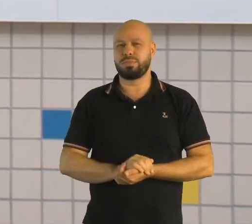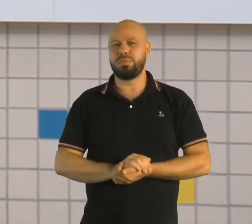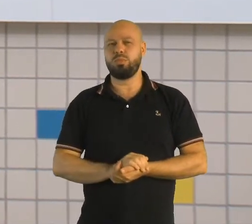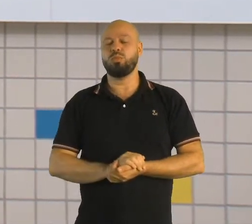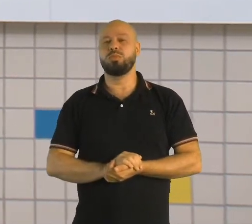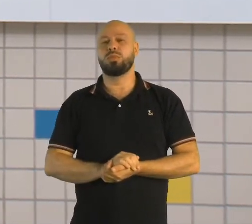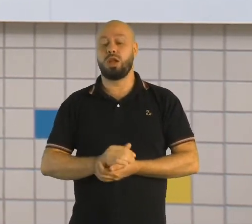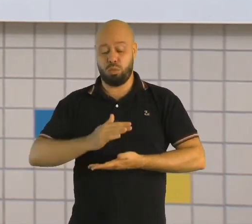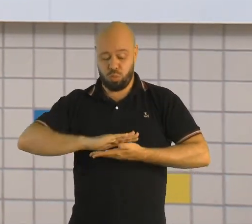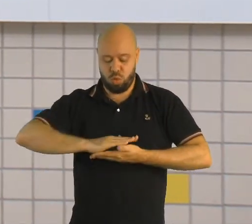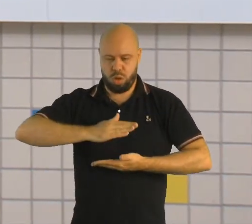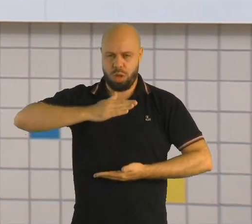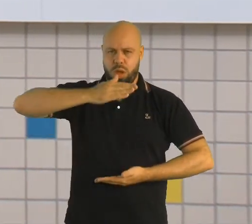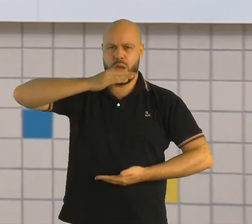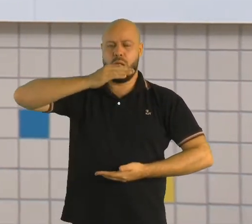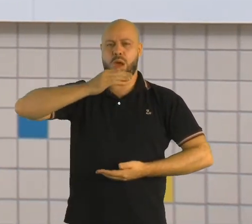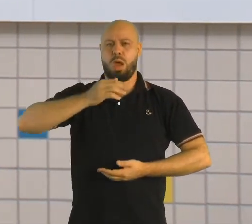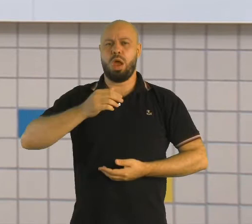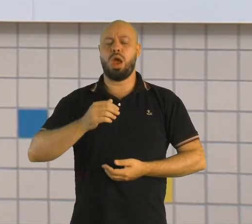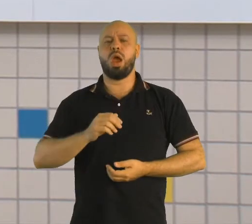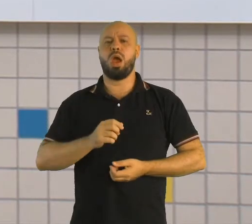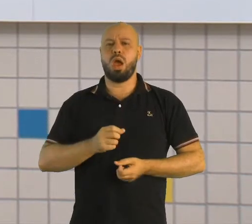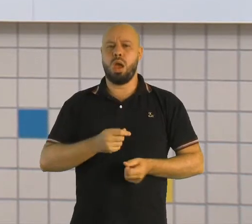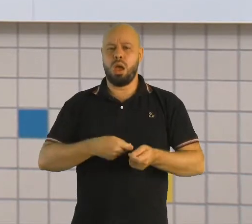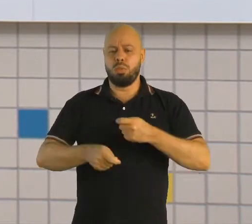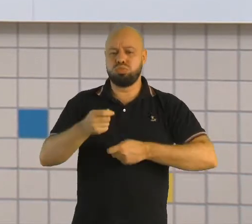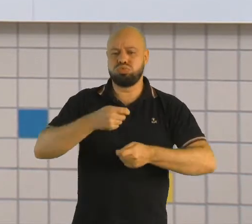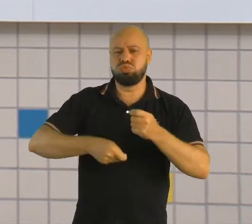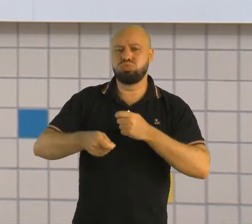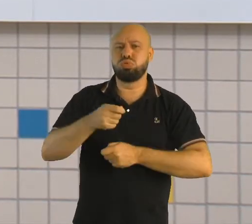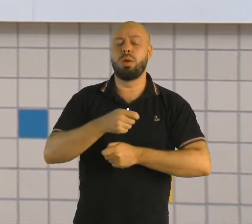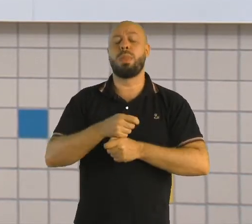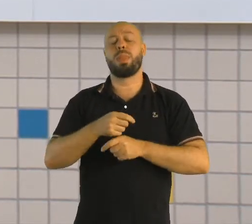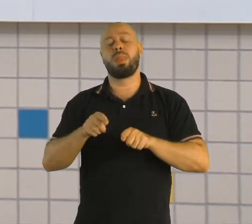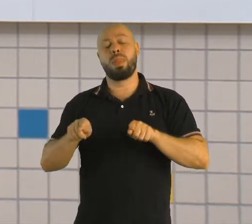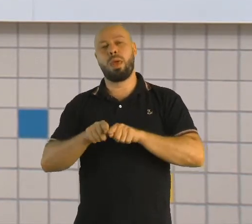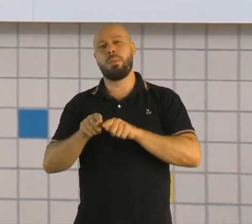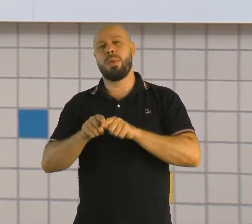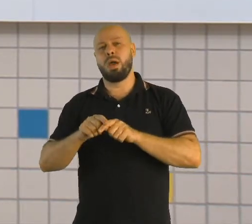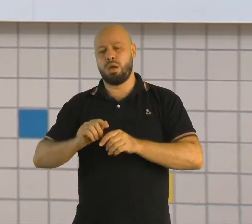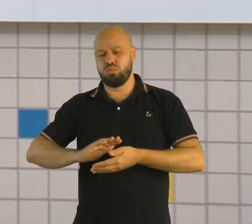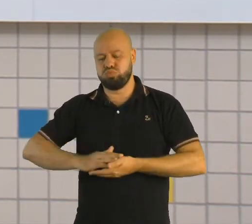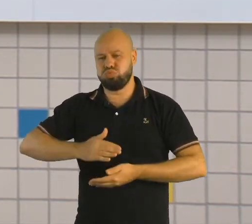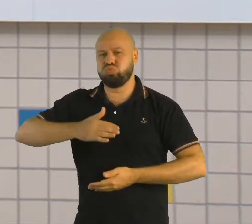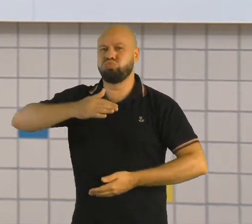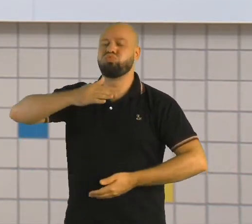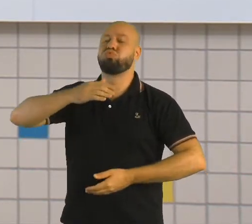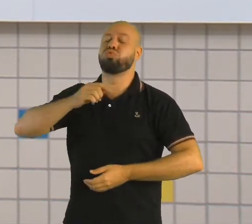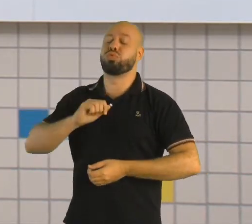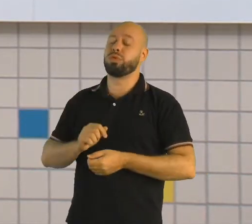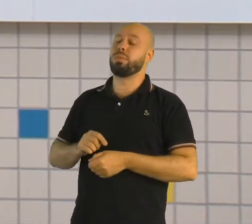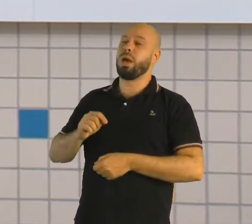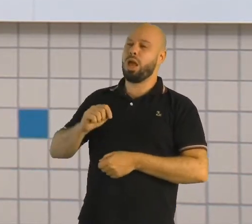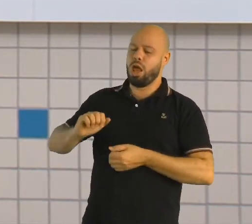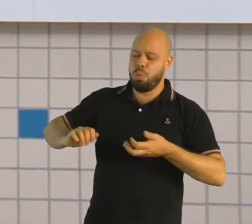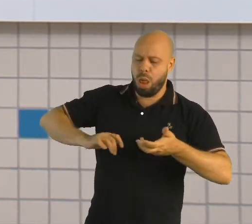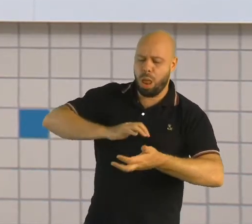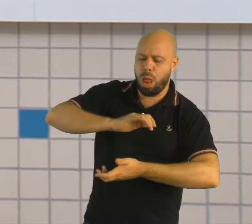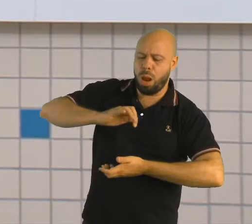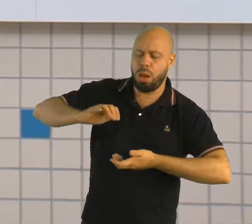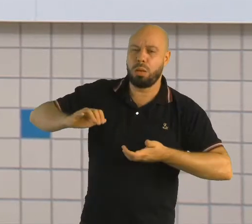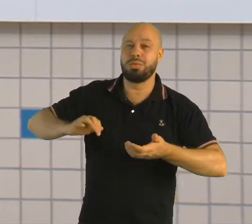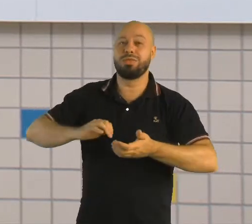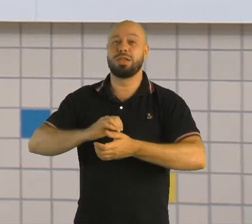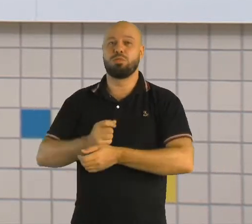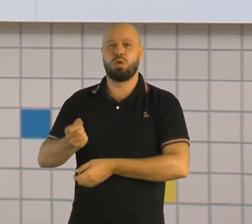renascimento comercial e urbano como um fator muito importante para o surgimento do renascimento cultural. Ou seja,